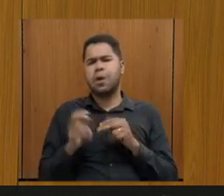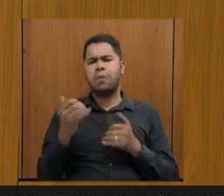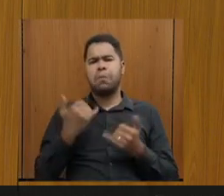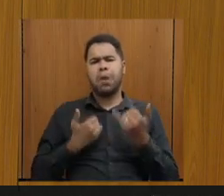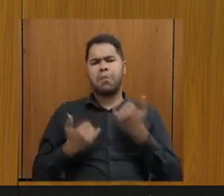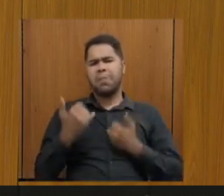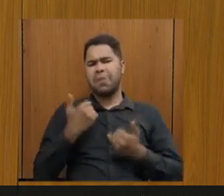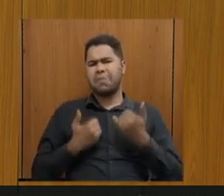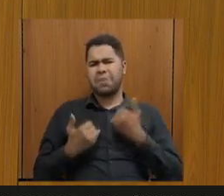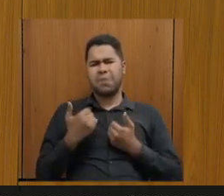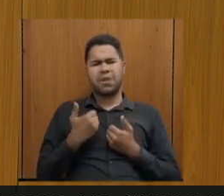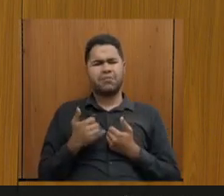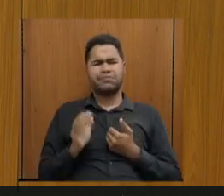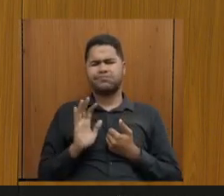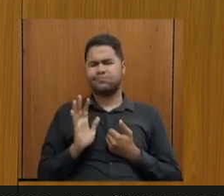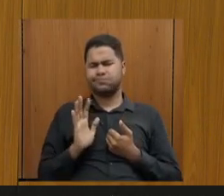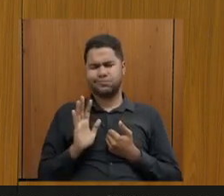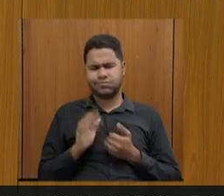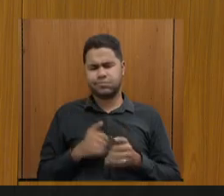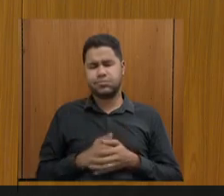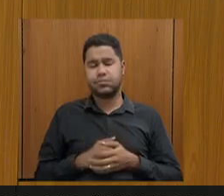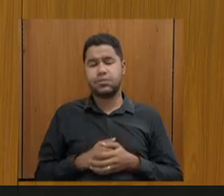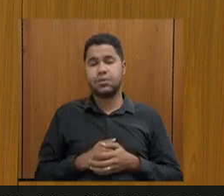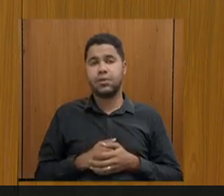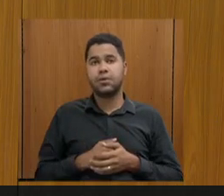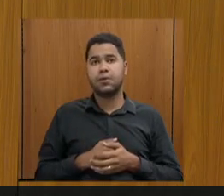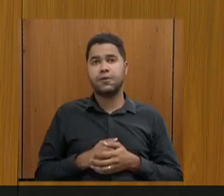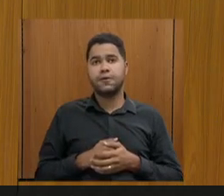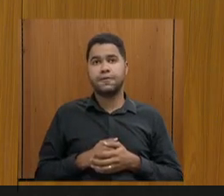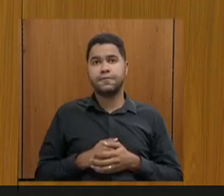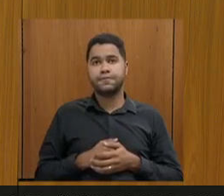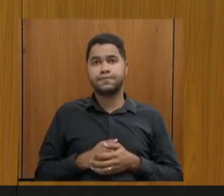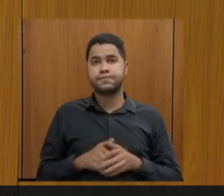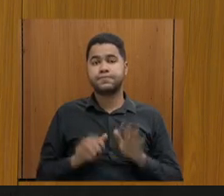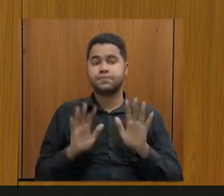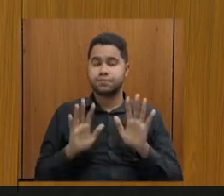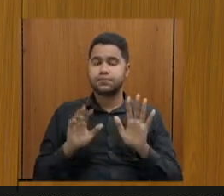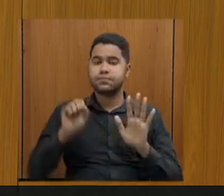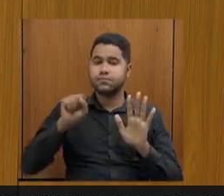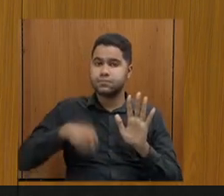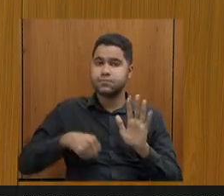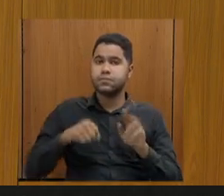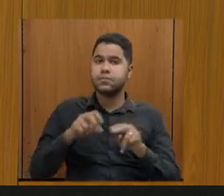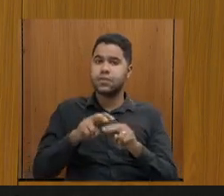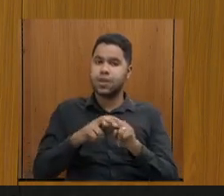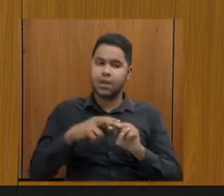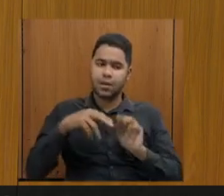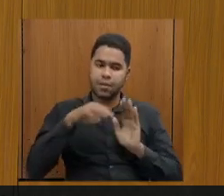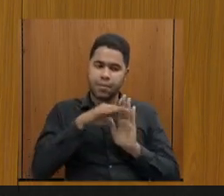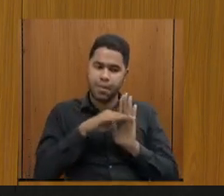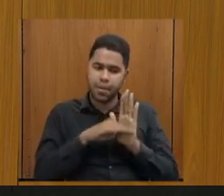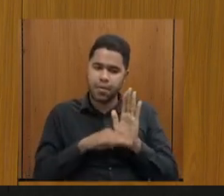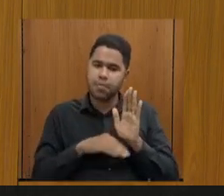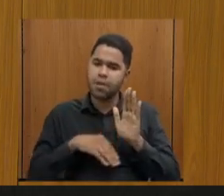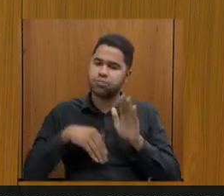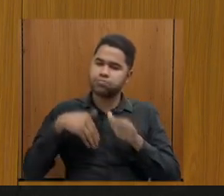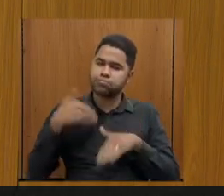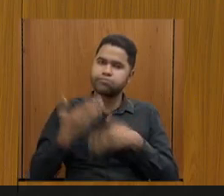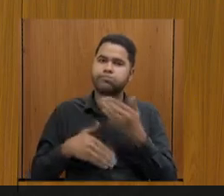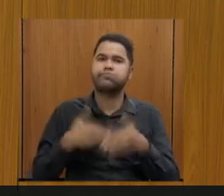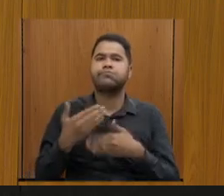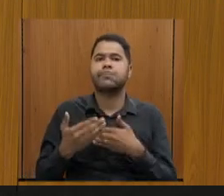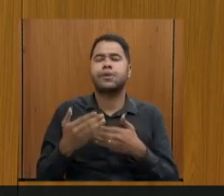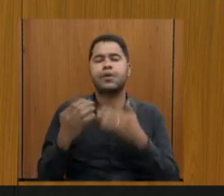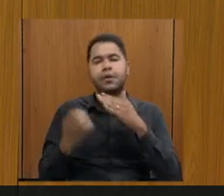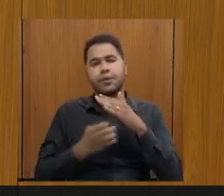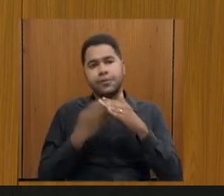informações que tinham que dar e tem que dar aqui a casa mas sim pelo potencial pela pujança que